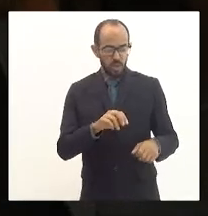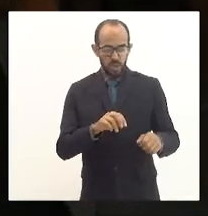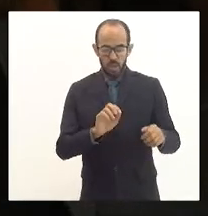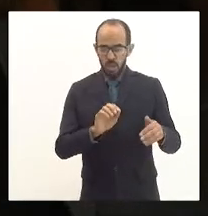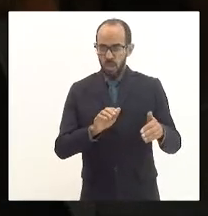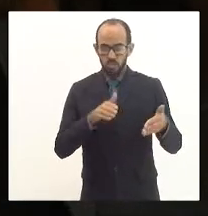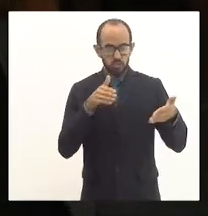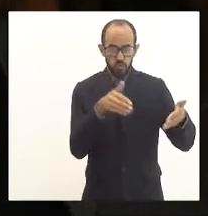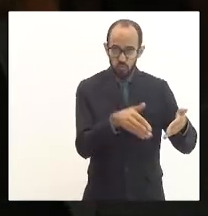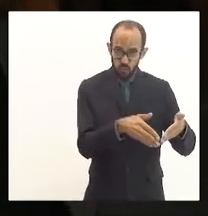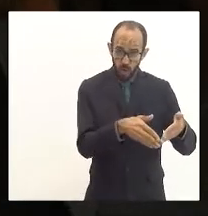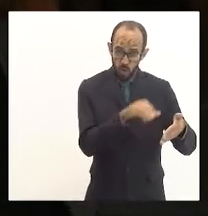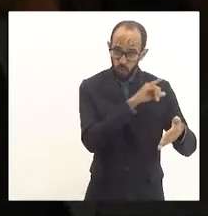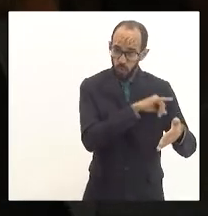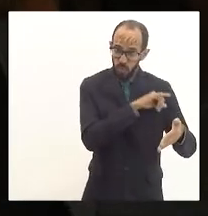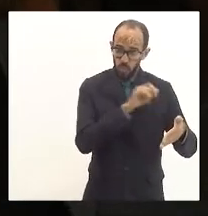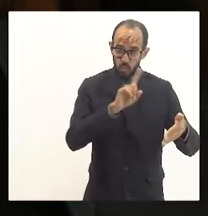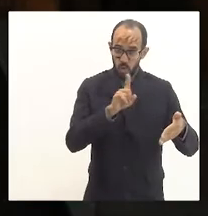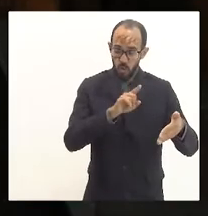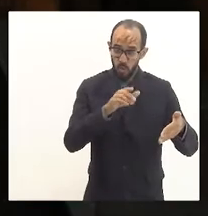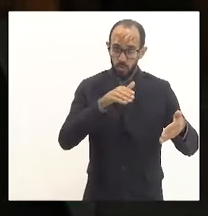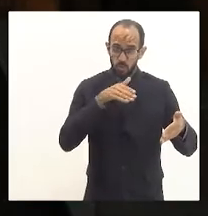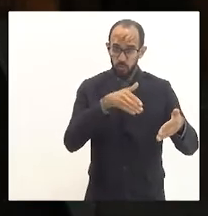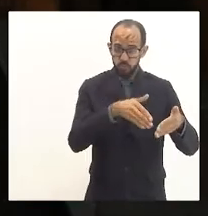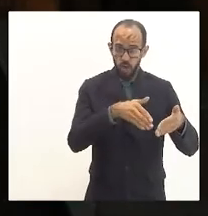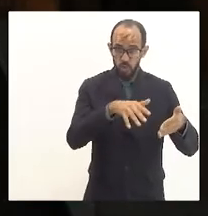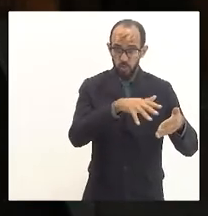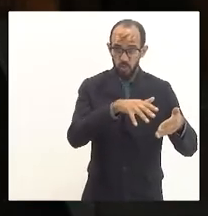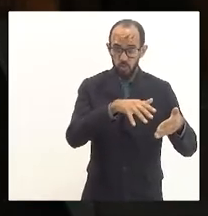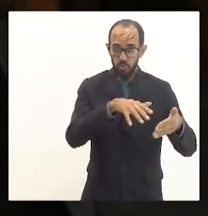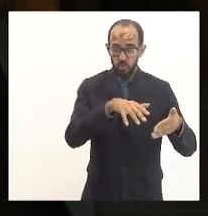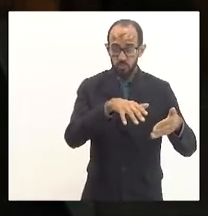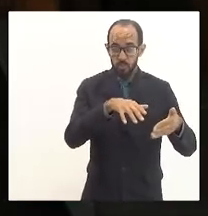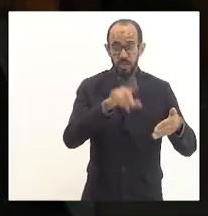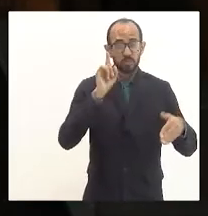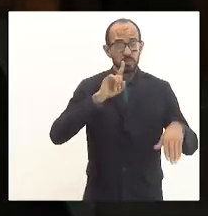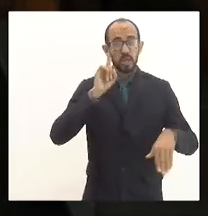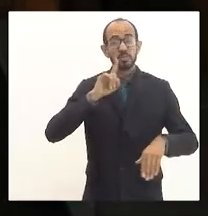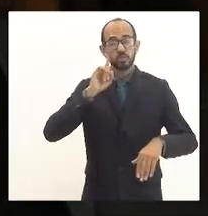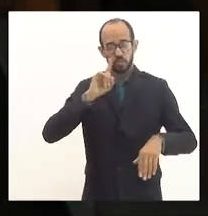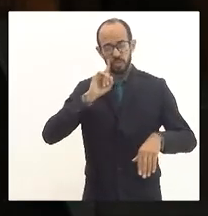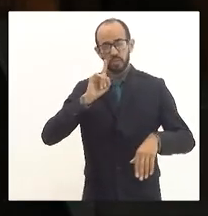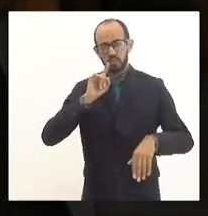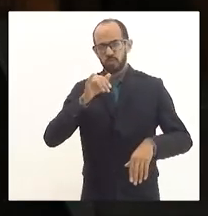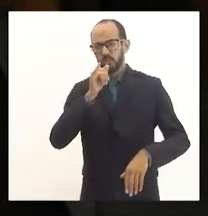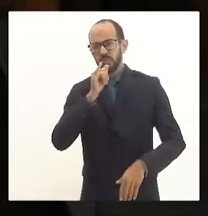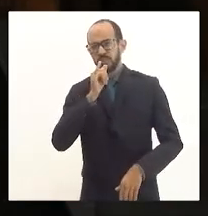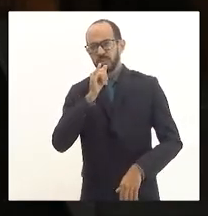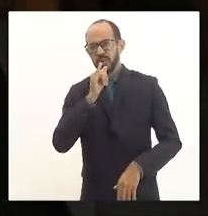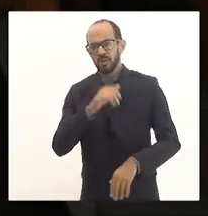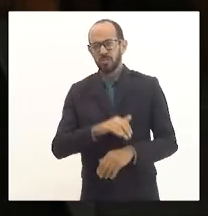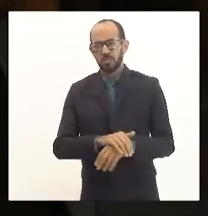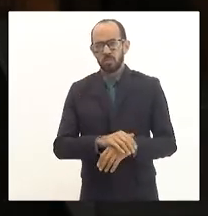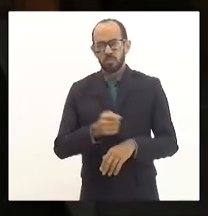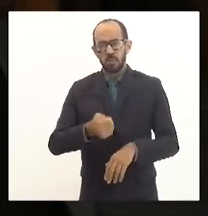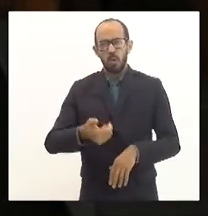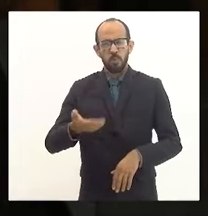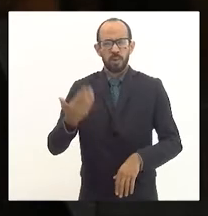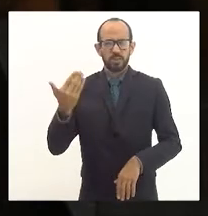estado do Rio de Janeiro e vou olhar para os Estados Unidos da América mais